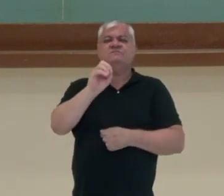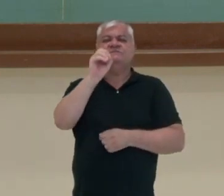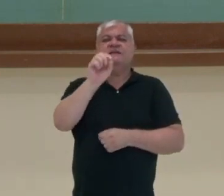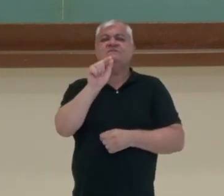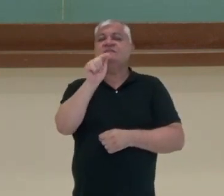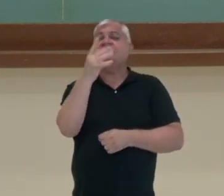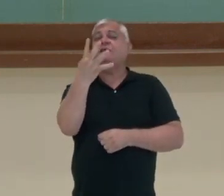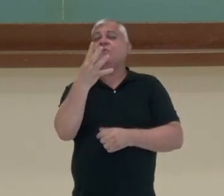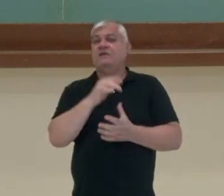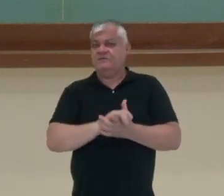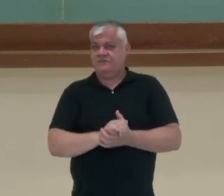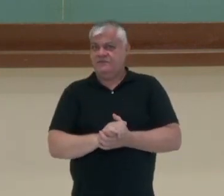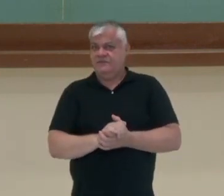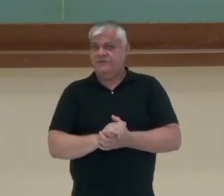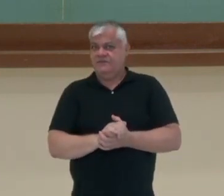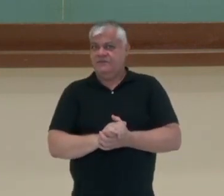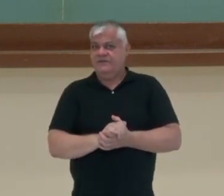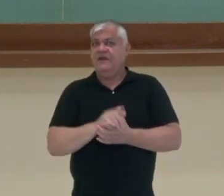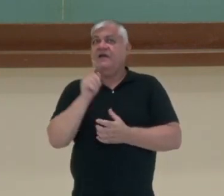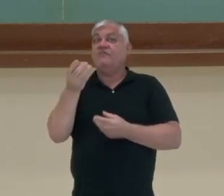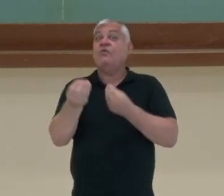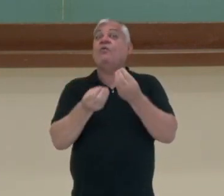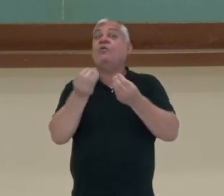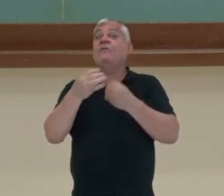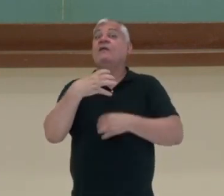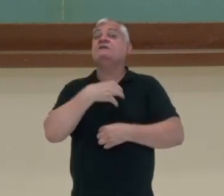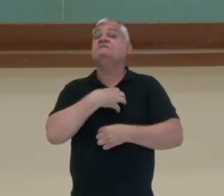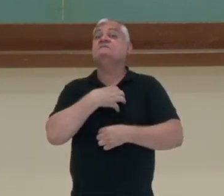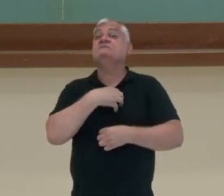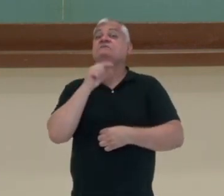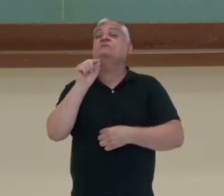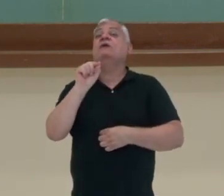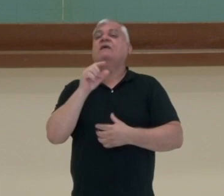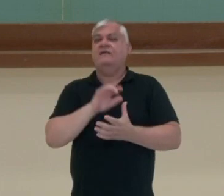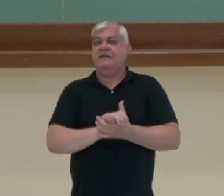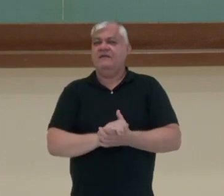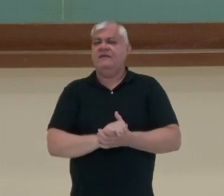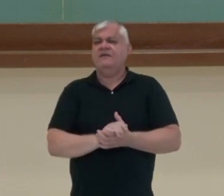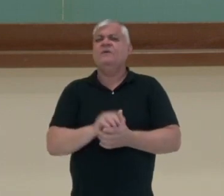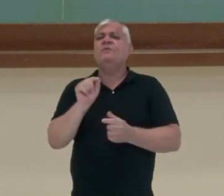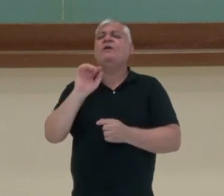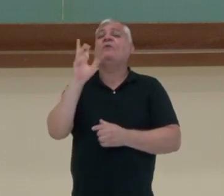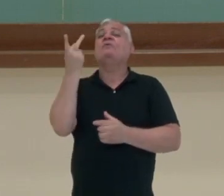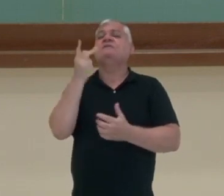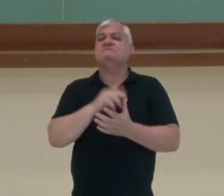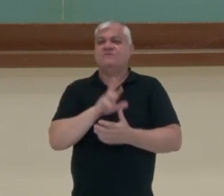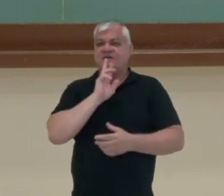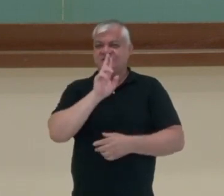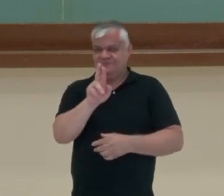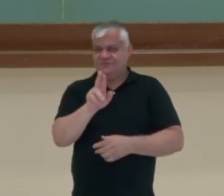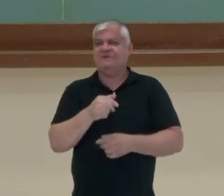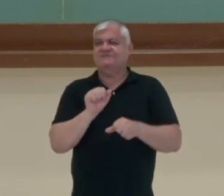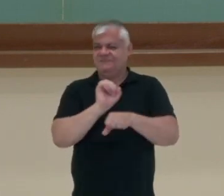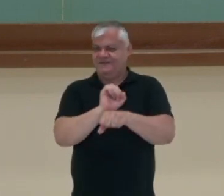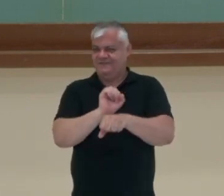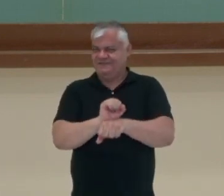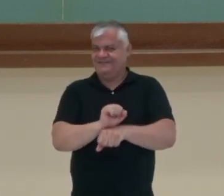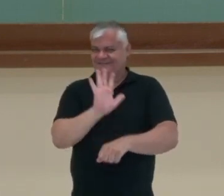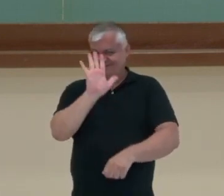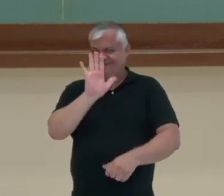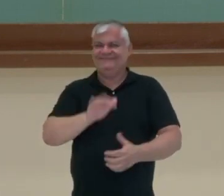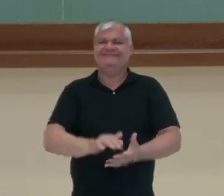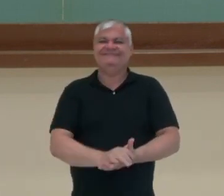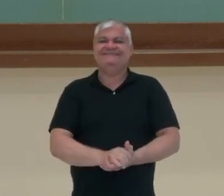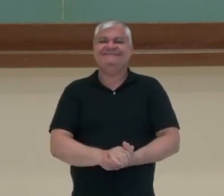74? Ela ficou exposta e ela sentiu que podia acontecer alguma coisa. O que aconteceu? Responde para mim, estou aguardando vocês. Até daqui a